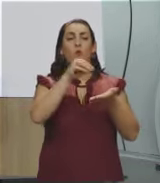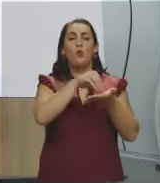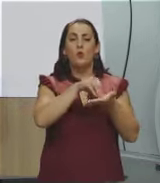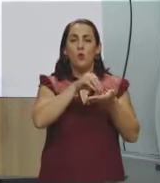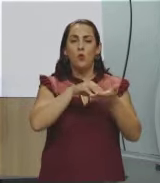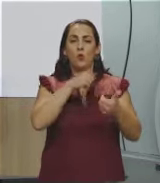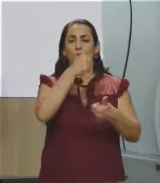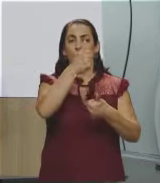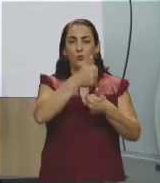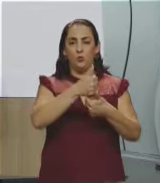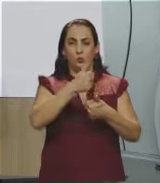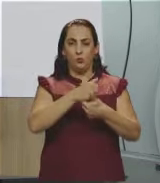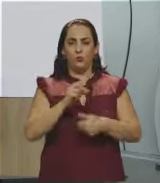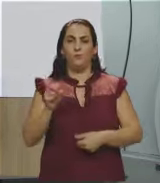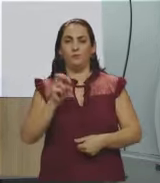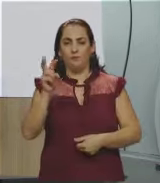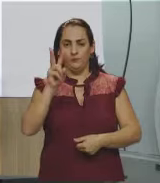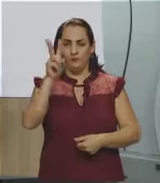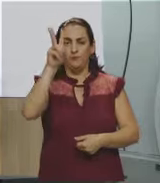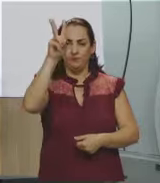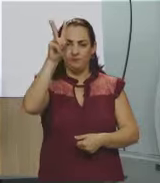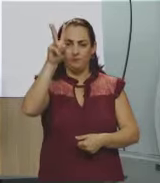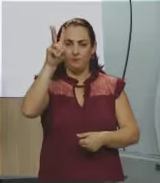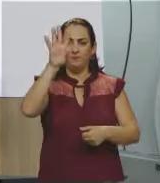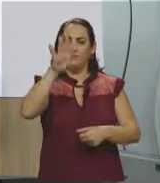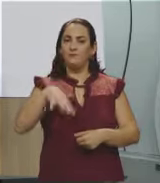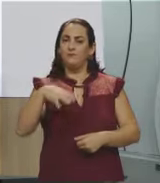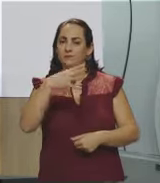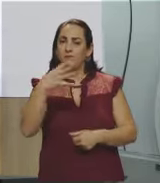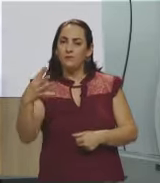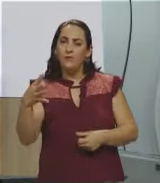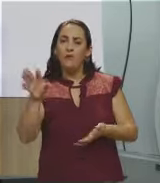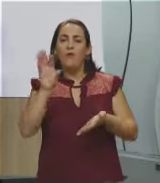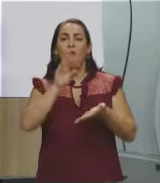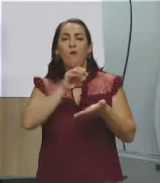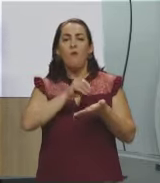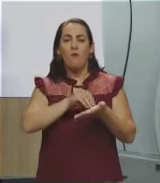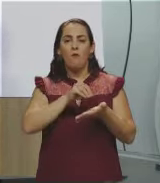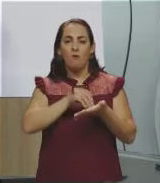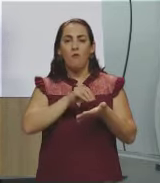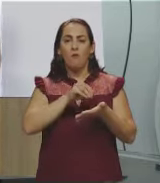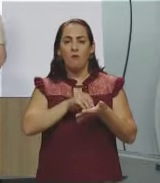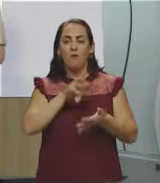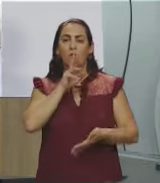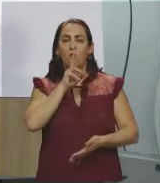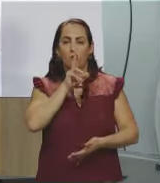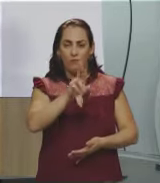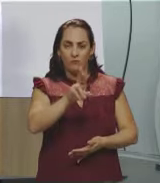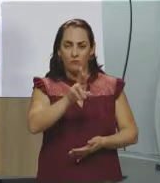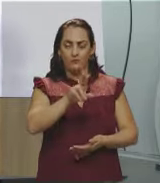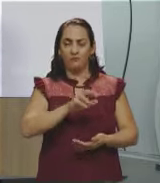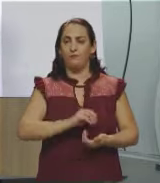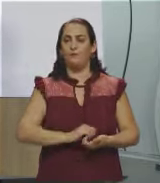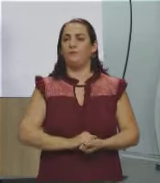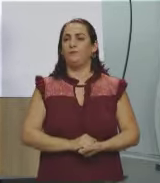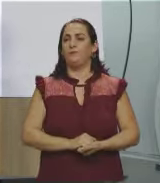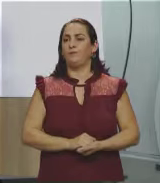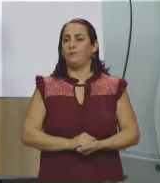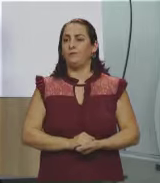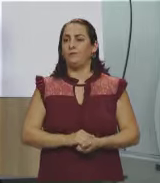os valores que a gente tem no exercício aqui na tabela e vamos colocar a resolução aqui para vocês. Olha só,